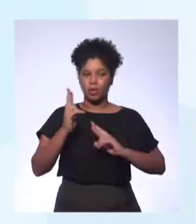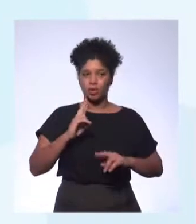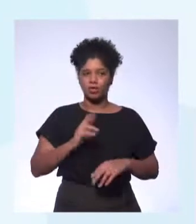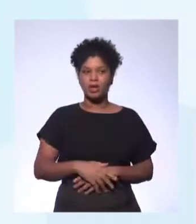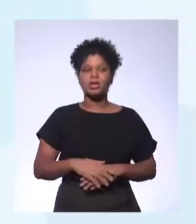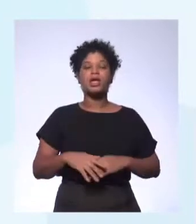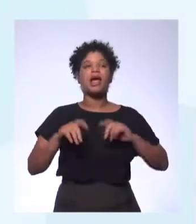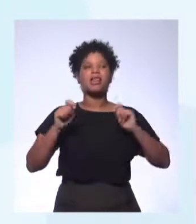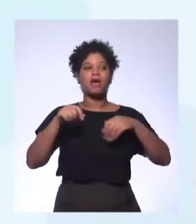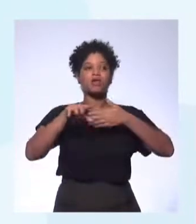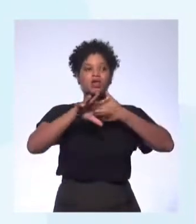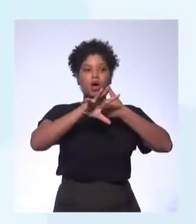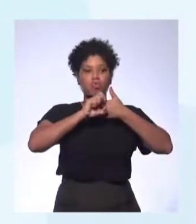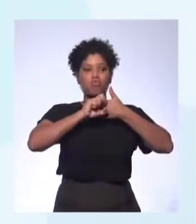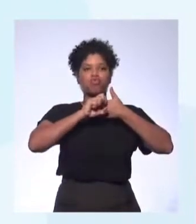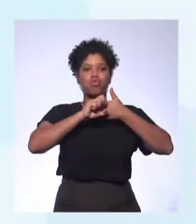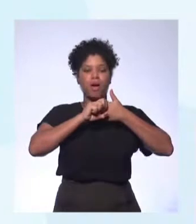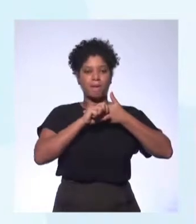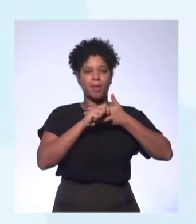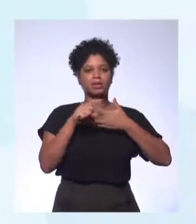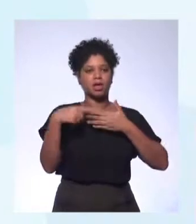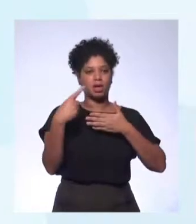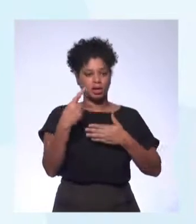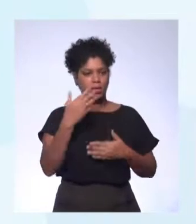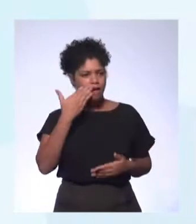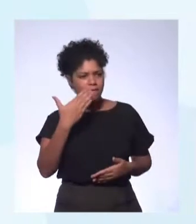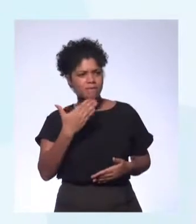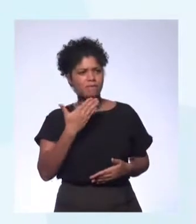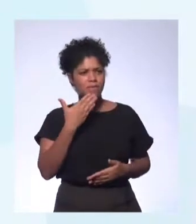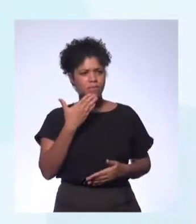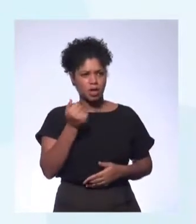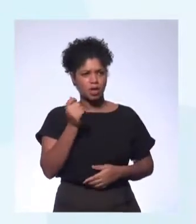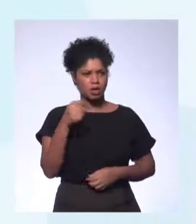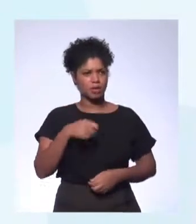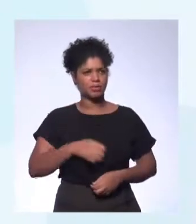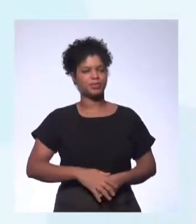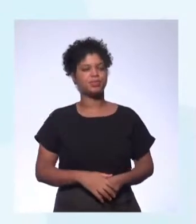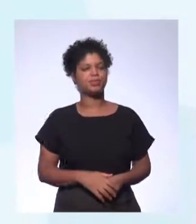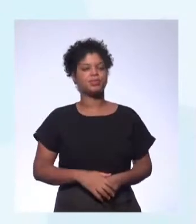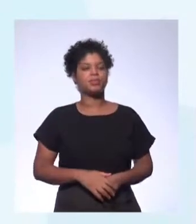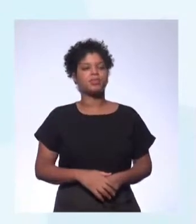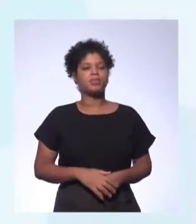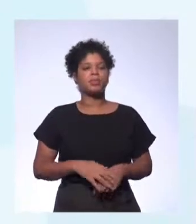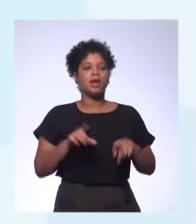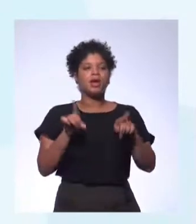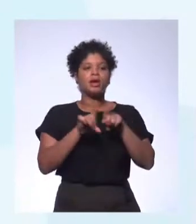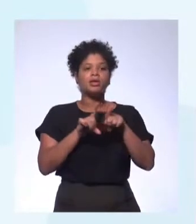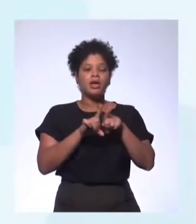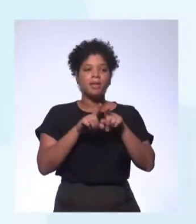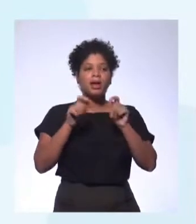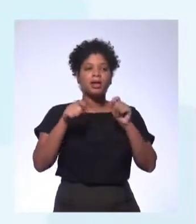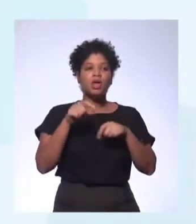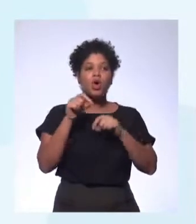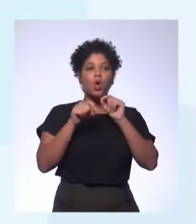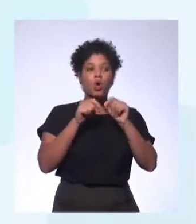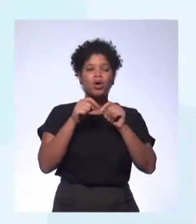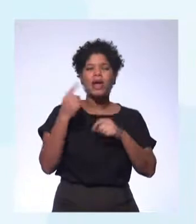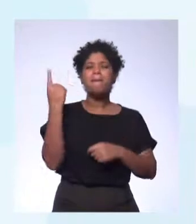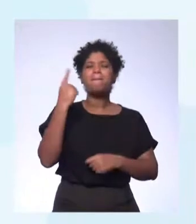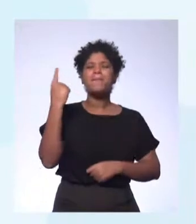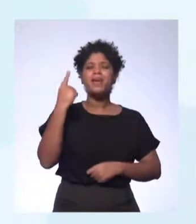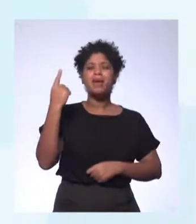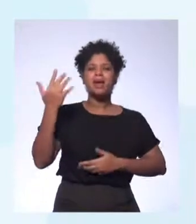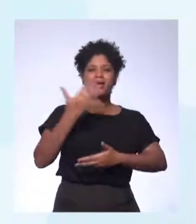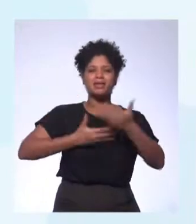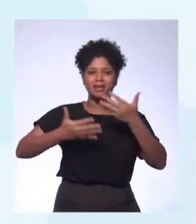tirar um print aí a viver a resolução desse exercício e aqui eu tenho né a resolução lá da